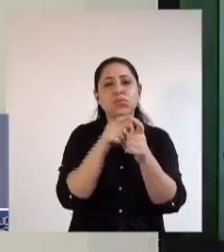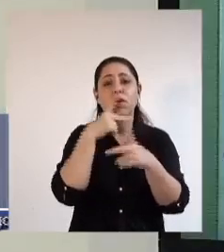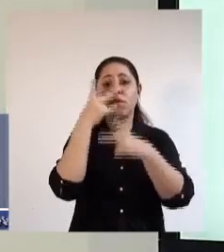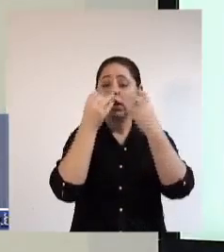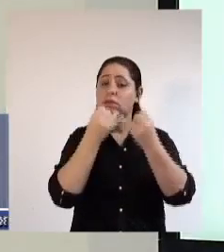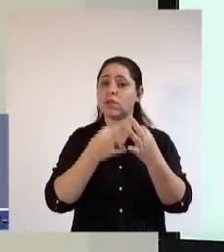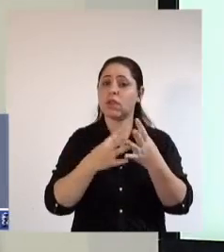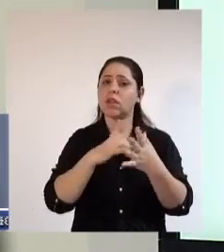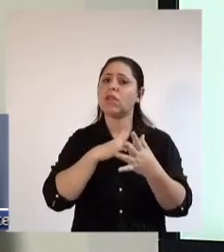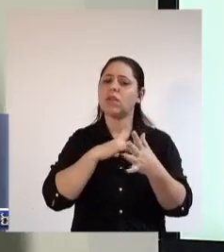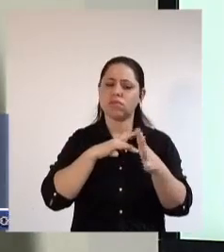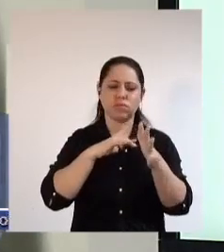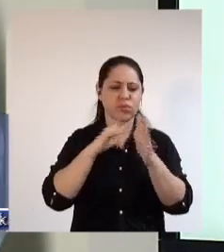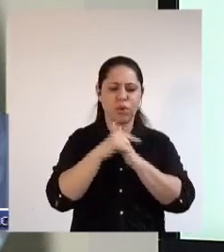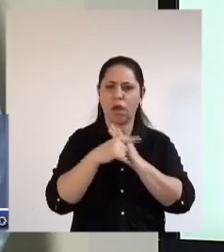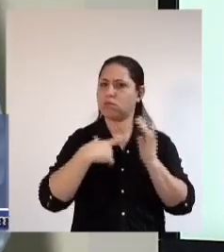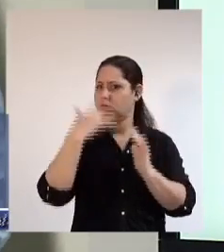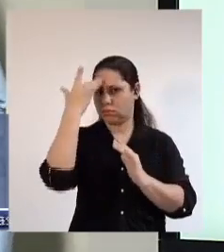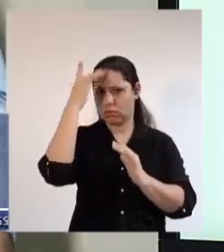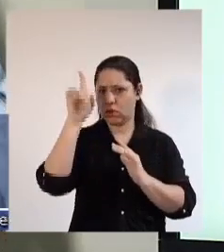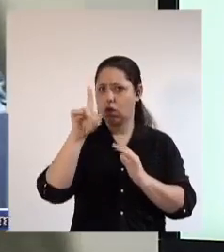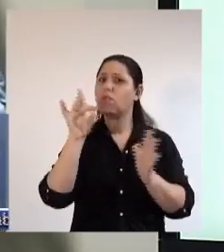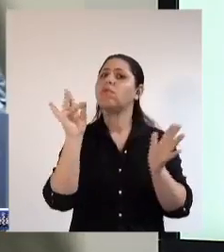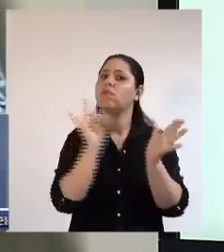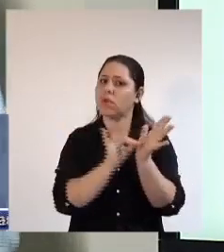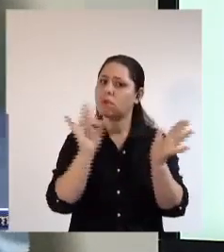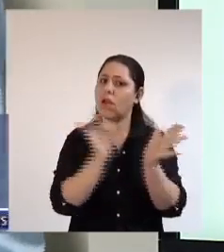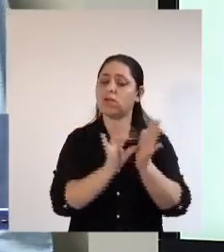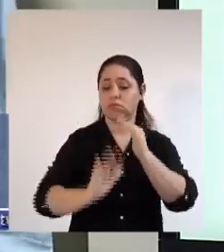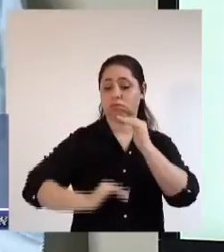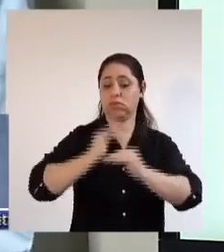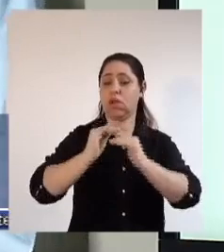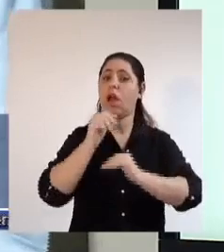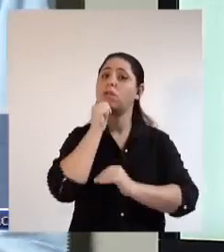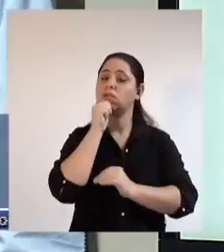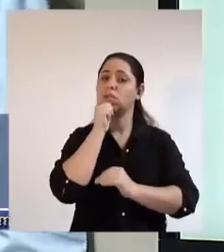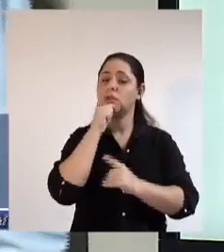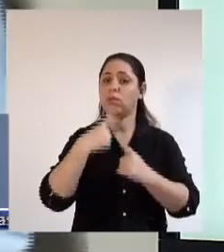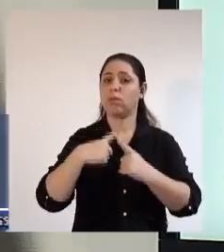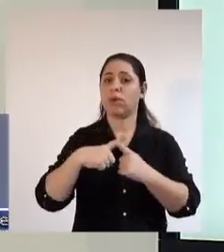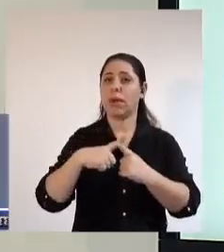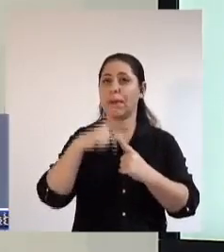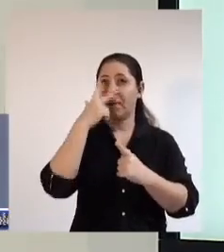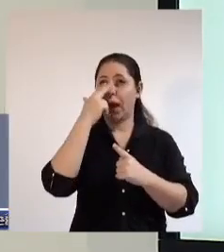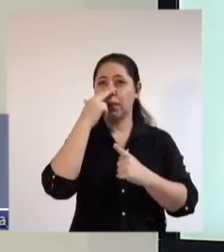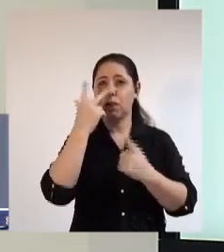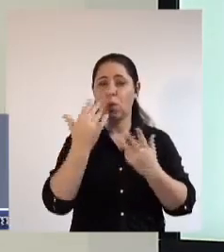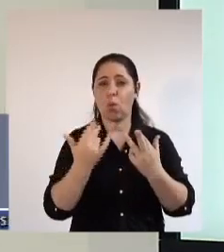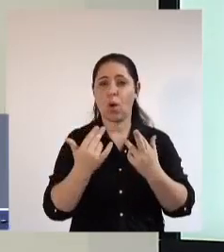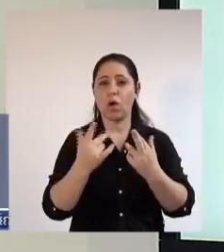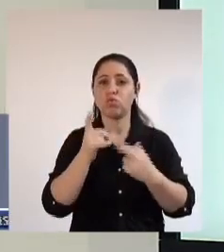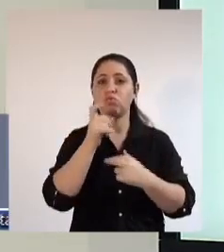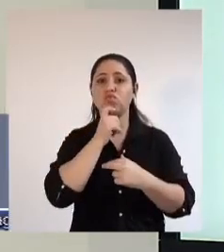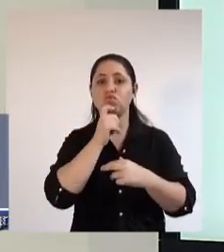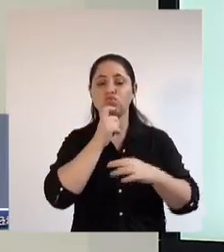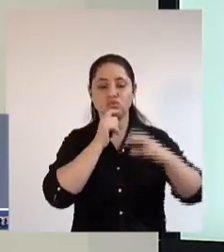coisa que não sei não sei mesmo é muita coisa que está sendo desenvolvida eu espero que a gente sabe que tem toda uma base por baixo disso tudo